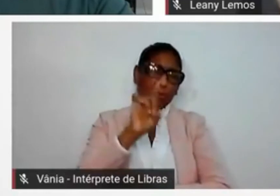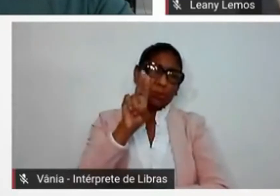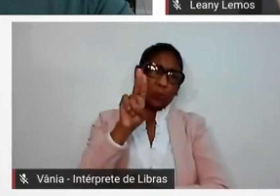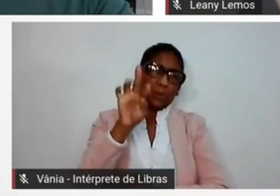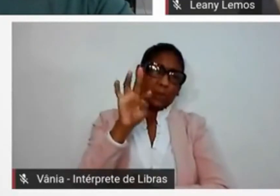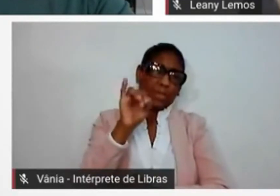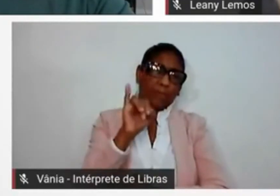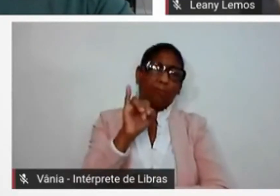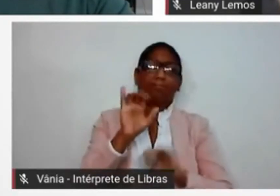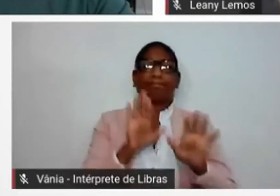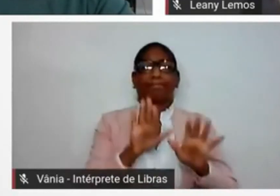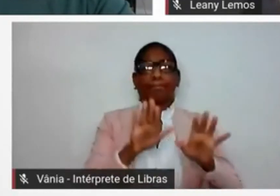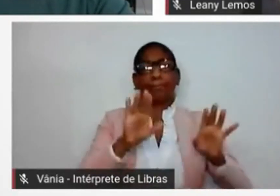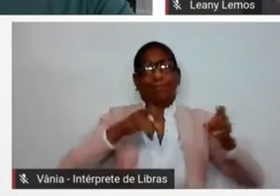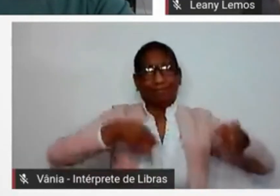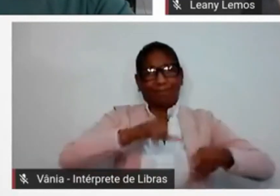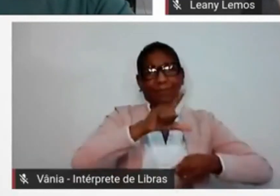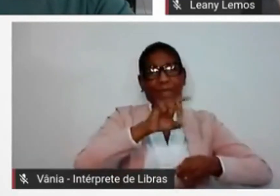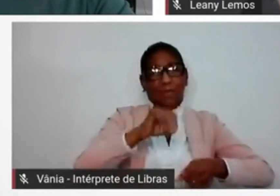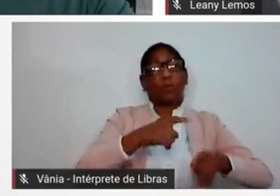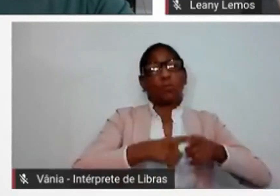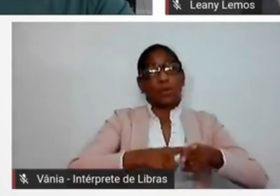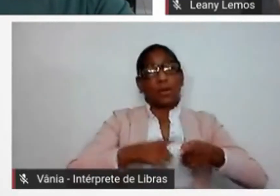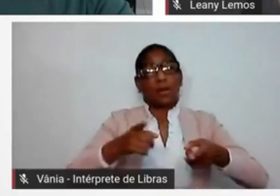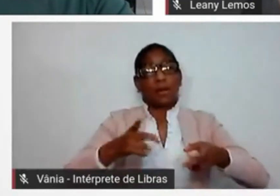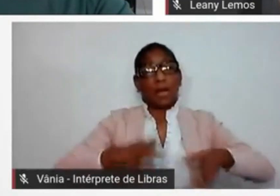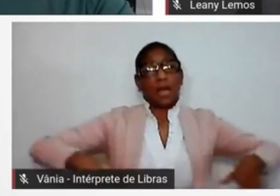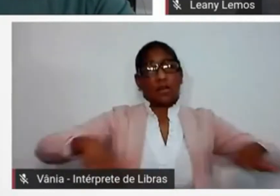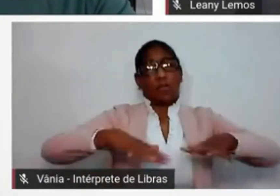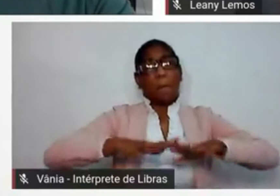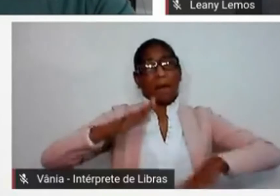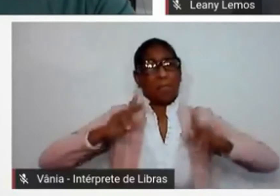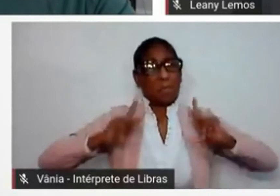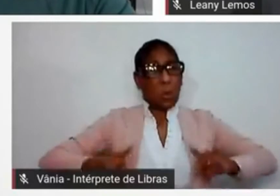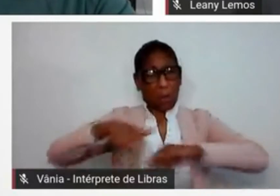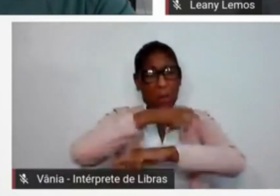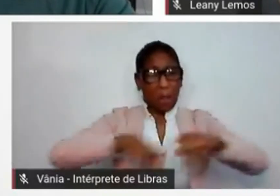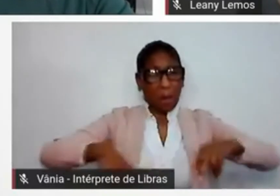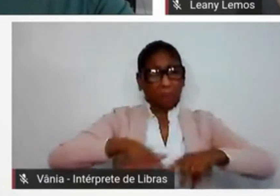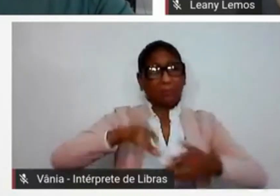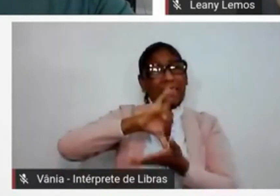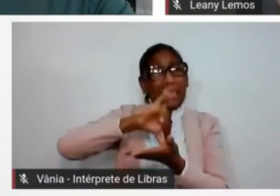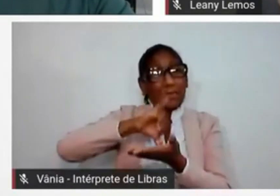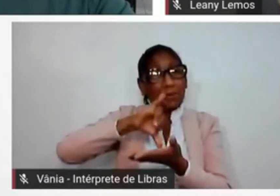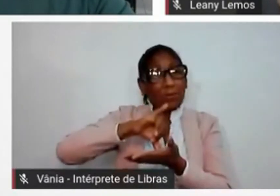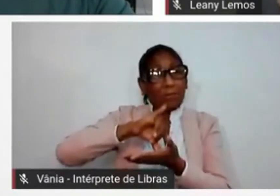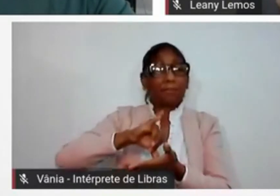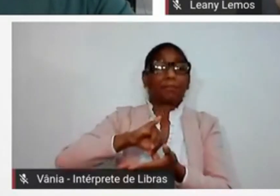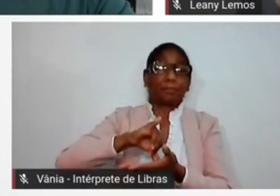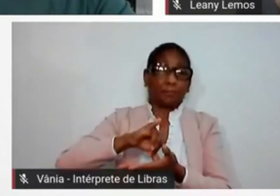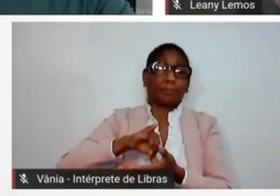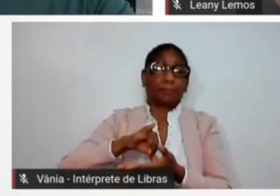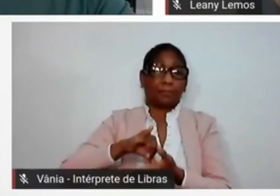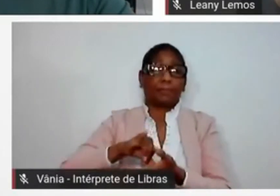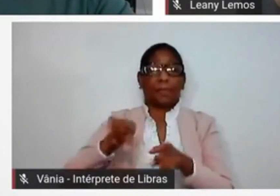observa, especialmente porque nas regiões mais populosas a gente observou essa estabilização, especialmente a região metropolitana, né, a região